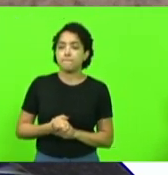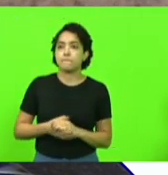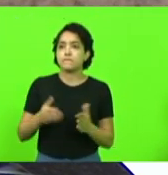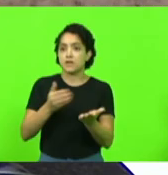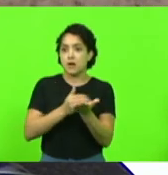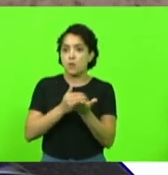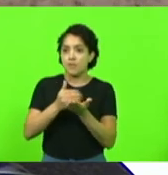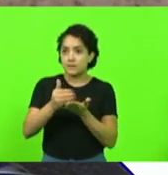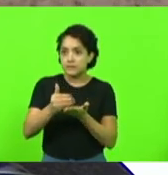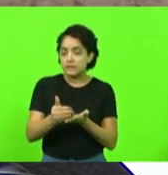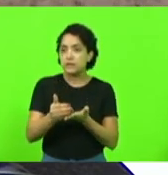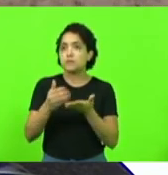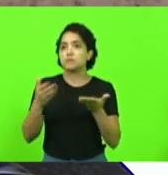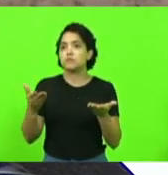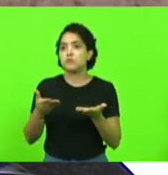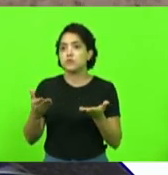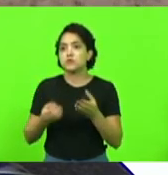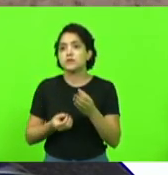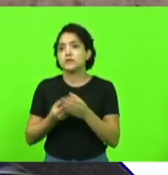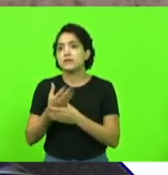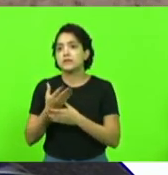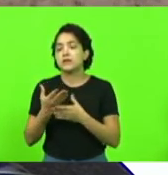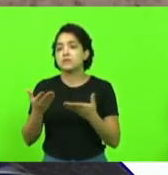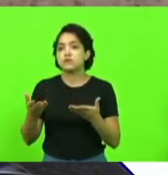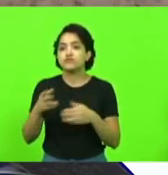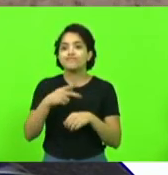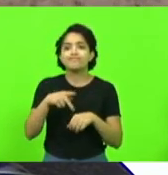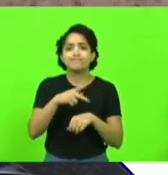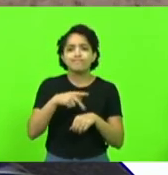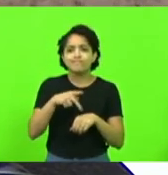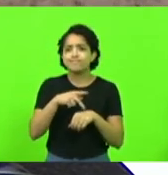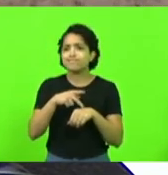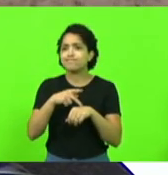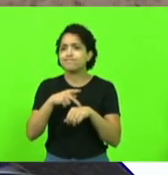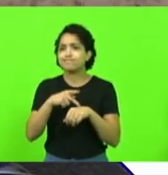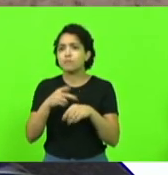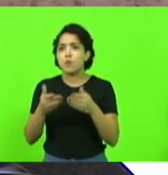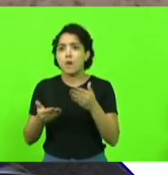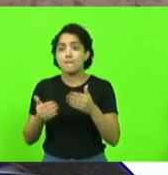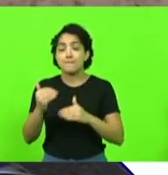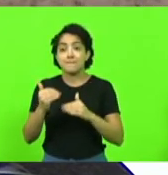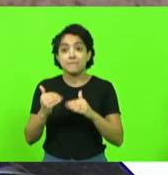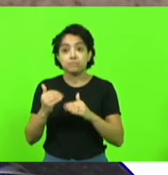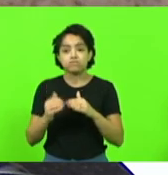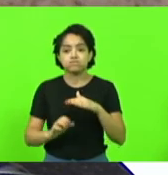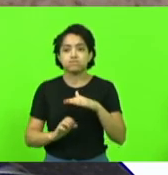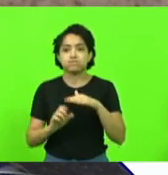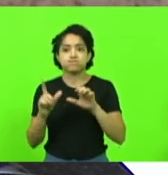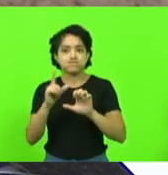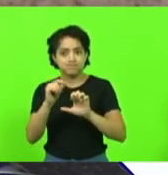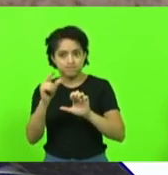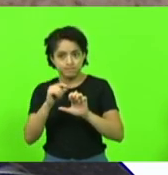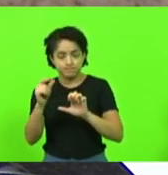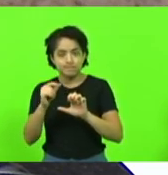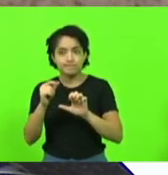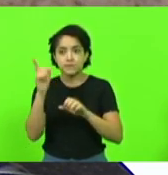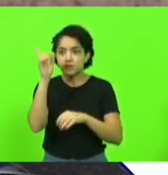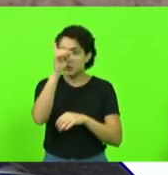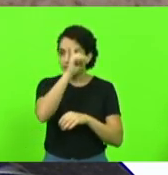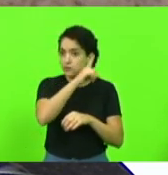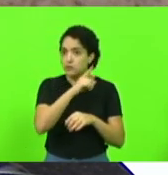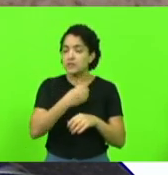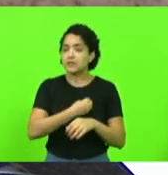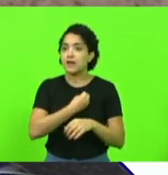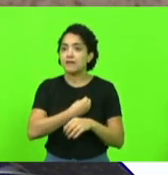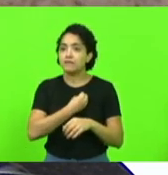carga tributária e criamos o país que tem o pior marco regulatório para se empreender, dificultando a vida de qualquer pessoa que